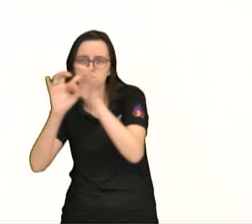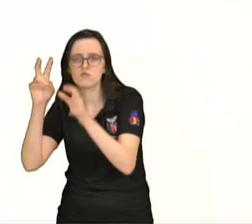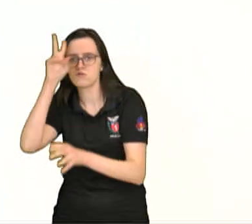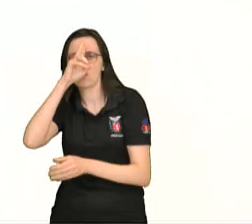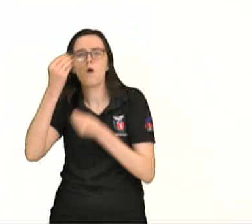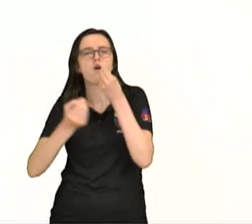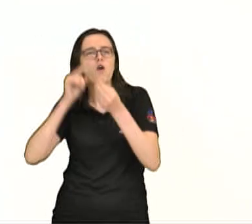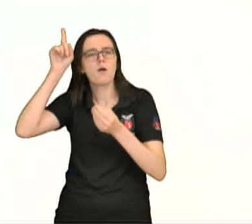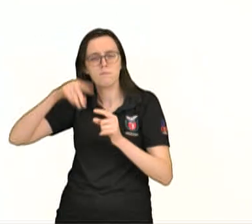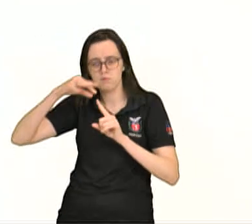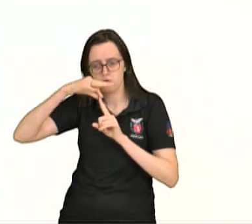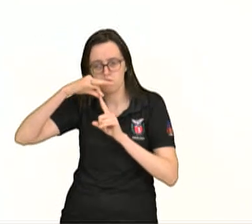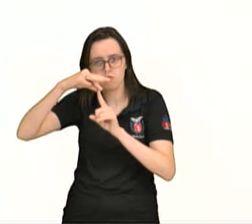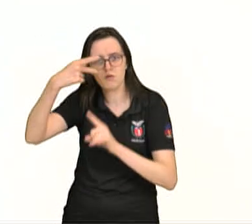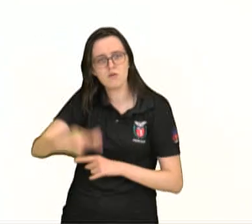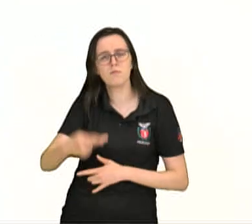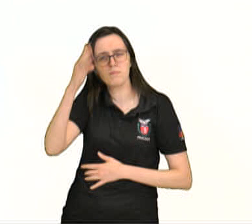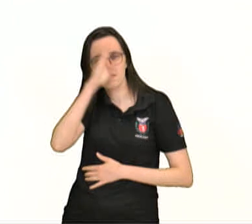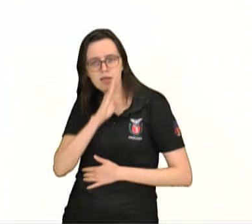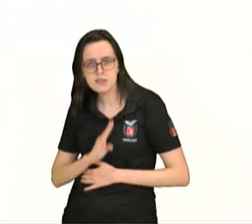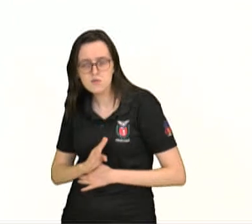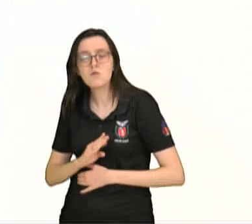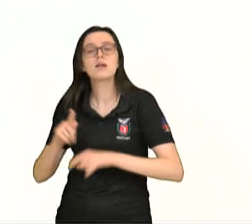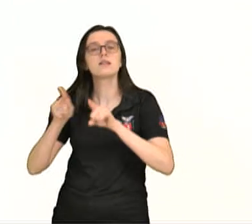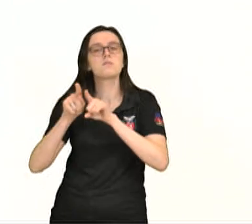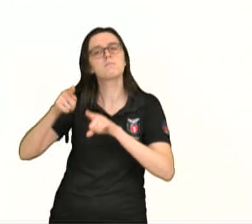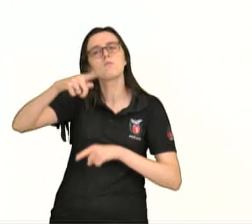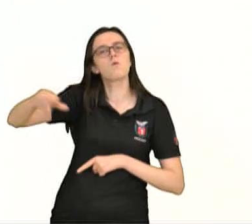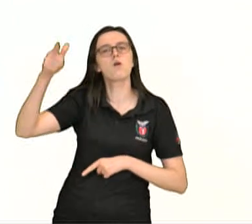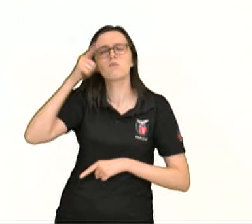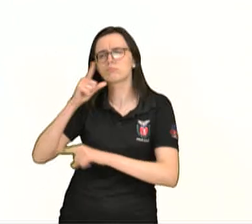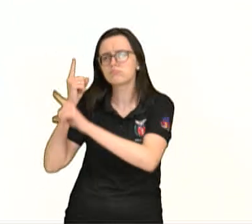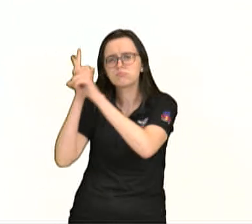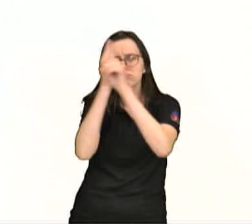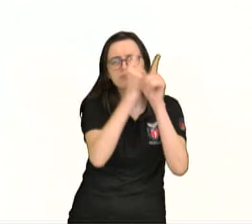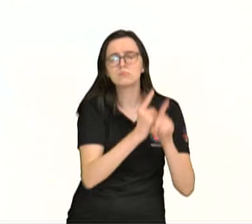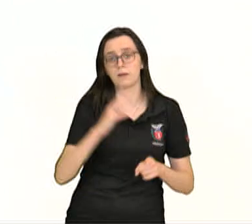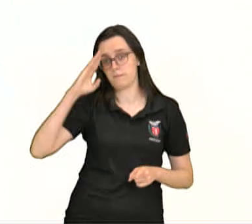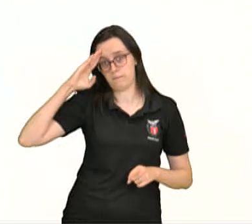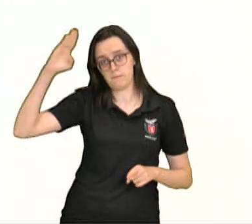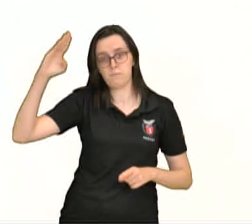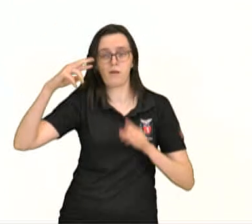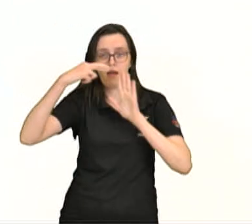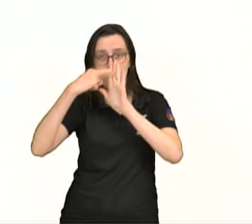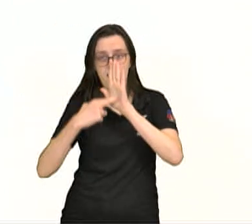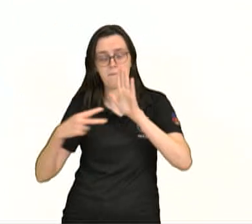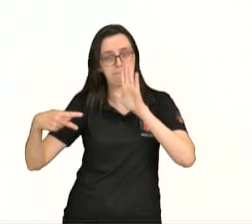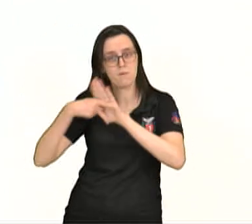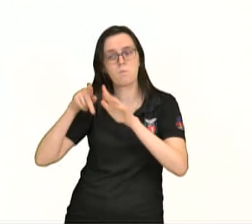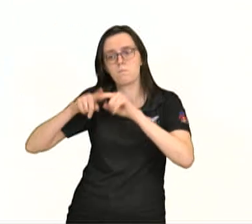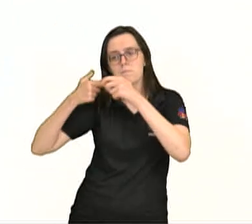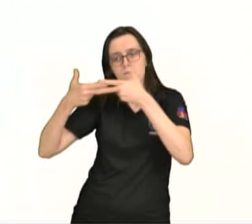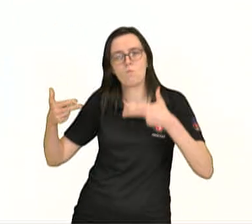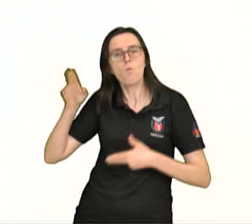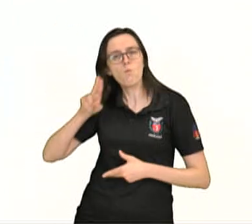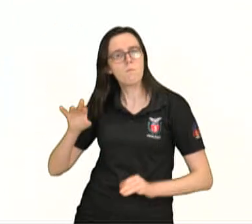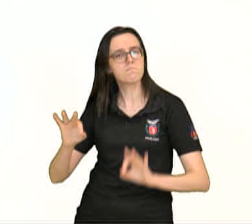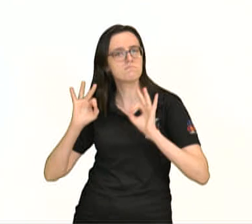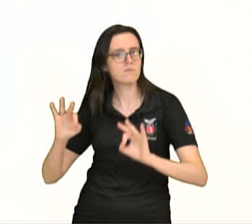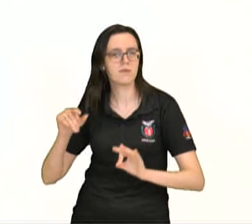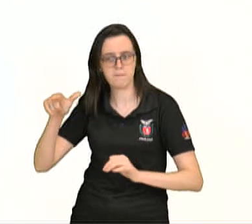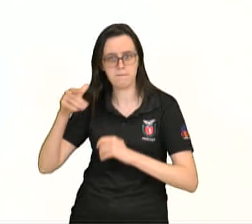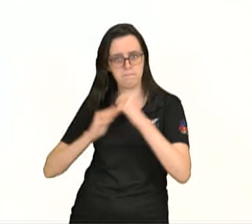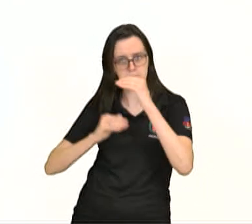da orientação no nosso país, aqui no Brasil, que vocês consigam identificar as principais regras e os materiais necessários para